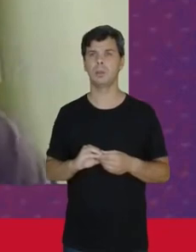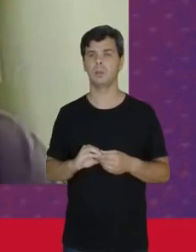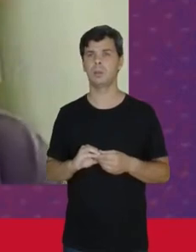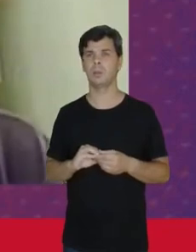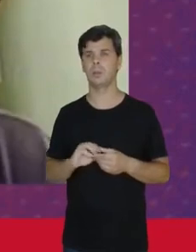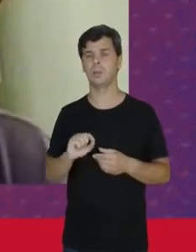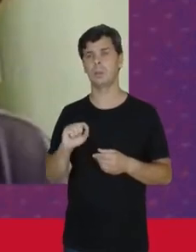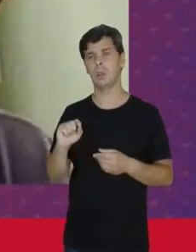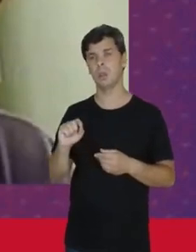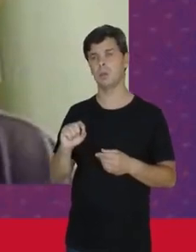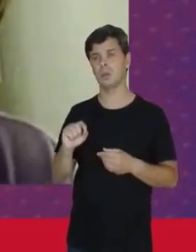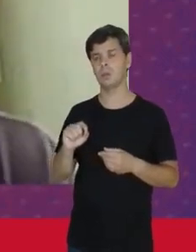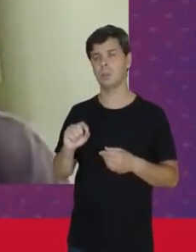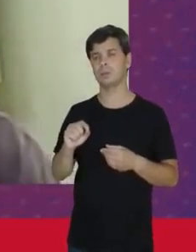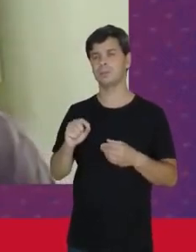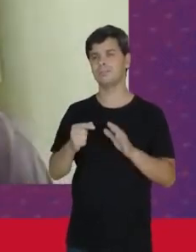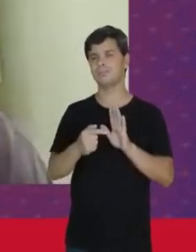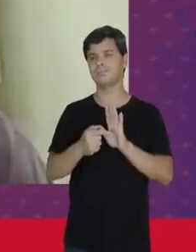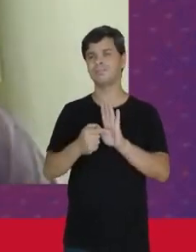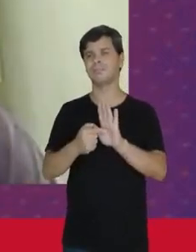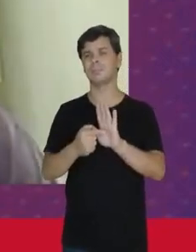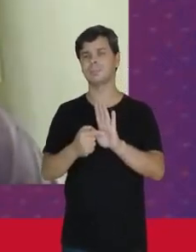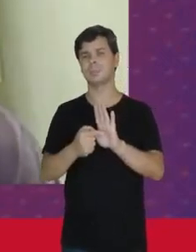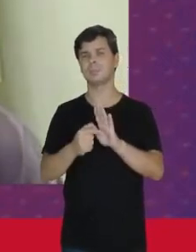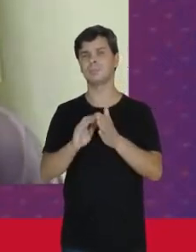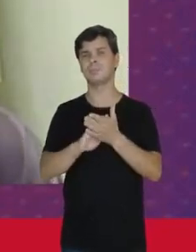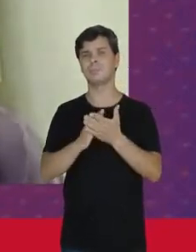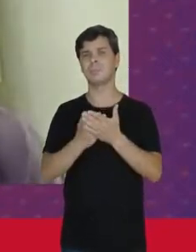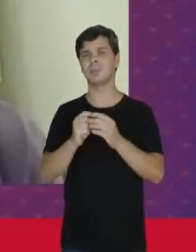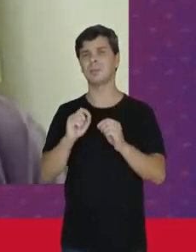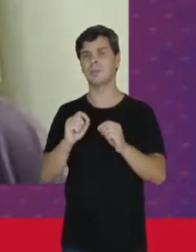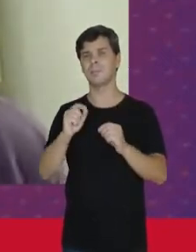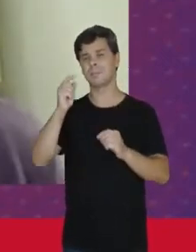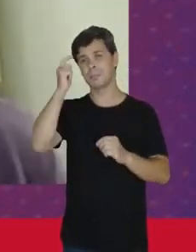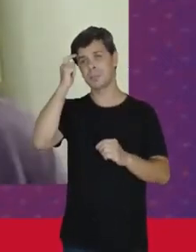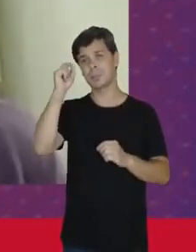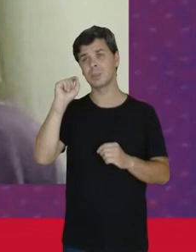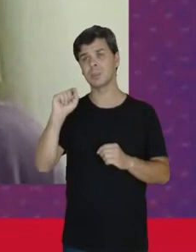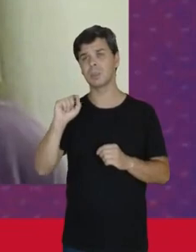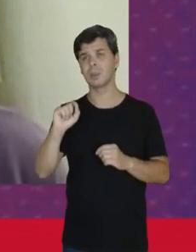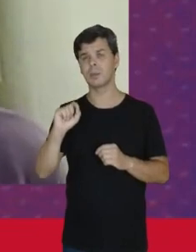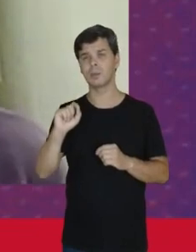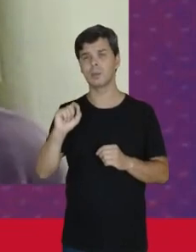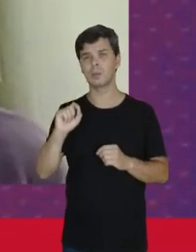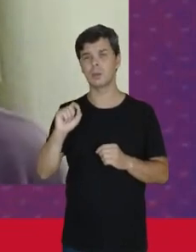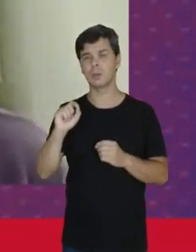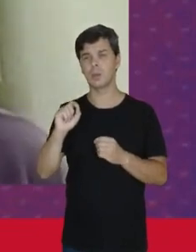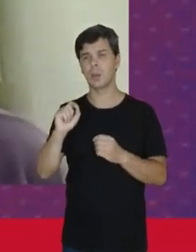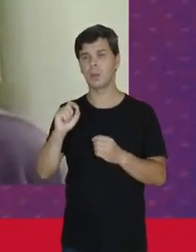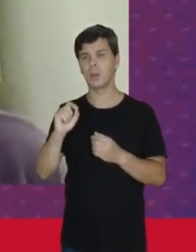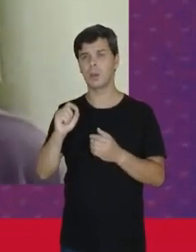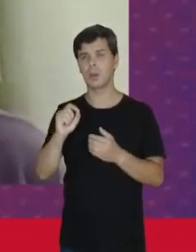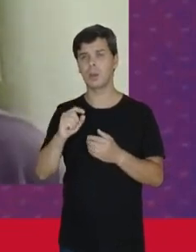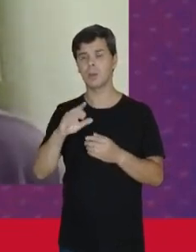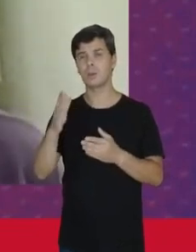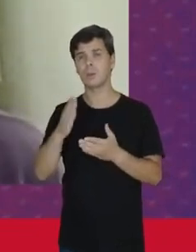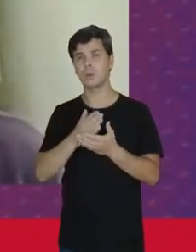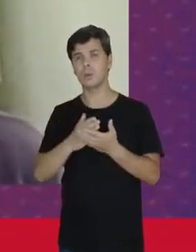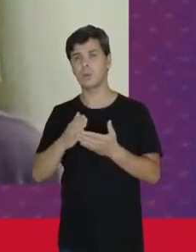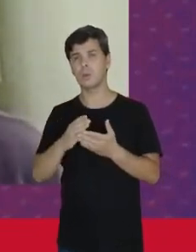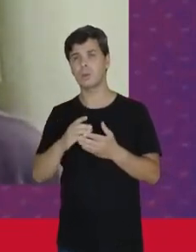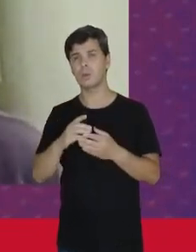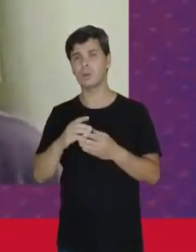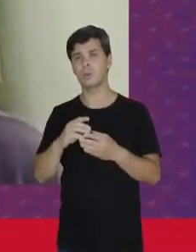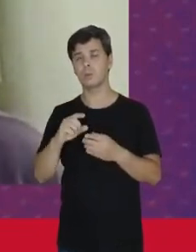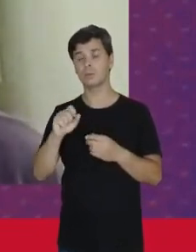trazido esses elementos sobre os agrotóxicos, pensar que, né, que eu falei lá no início, né, que tem um discurso muito hegemônico